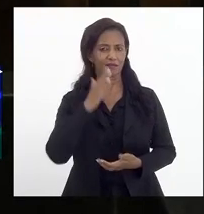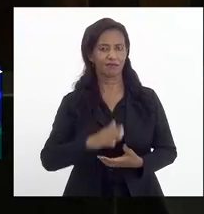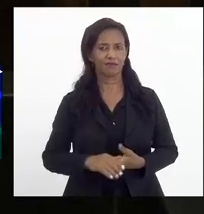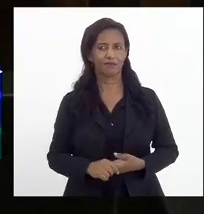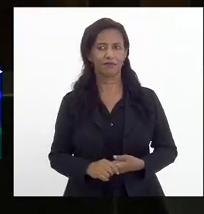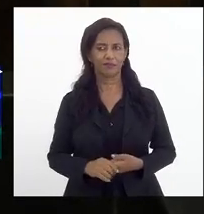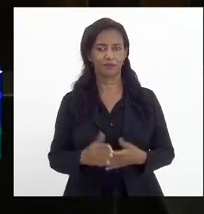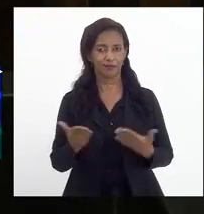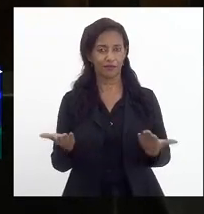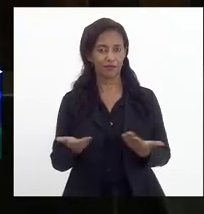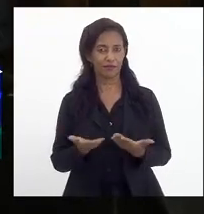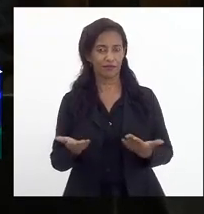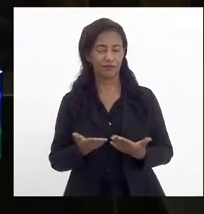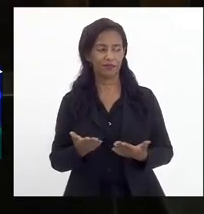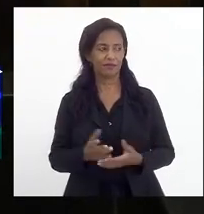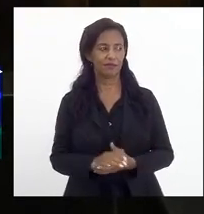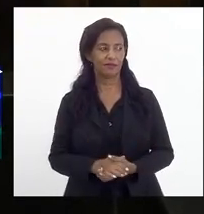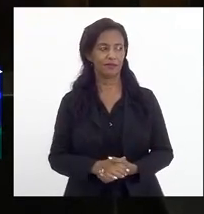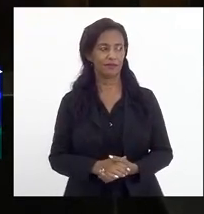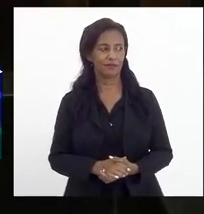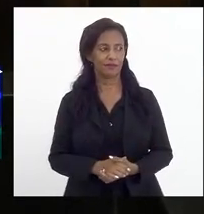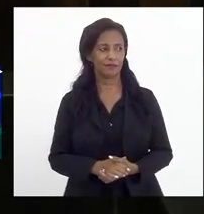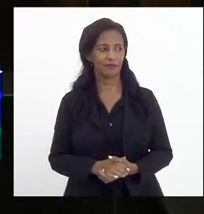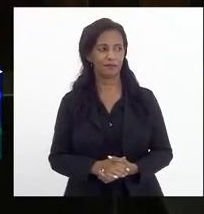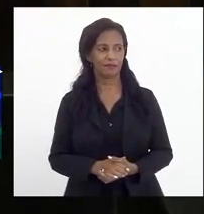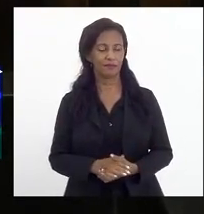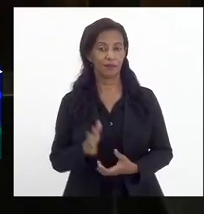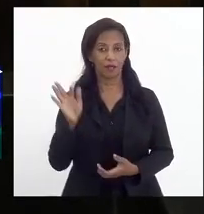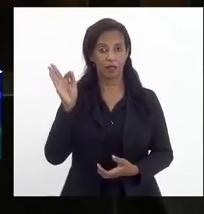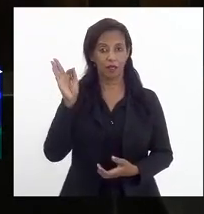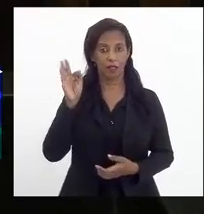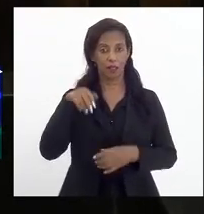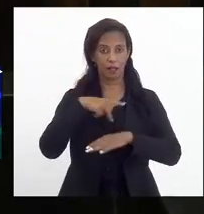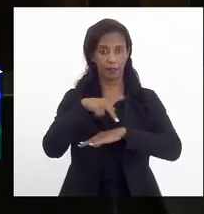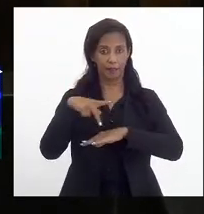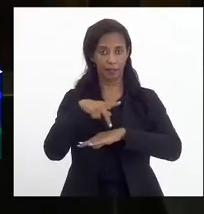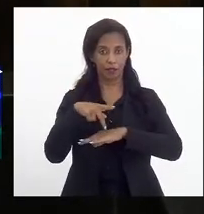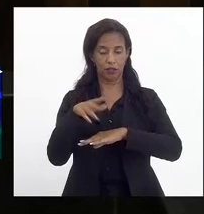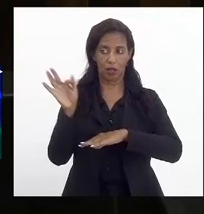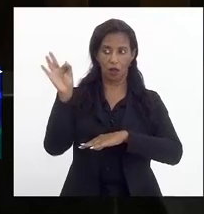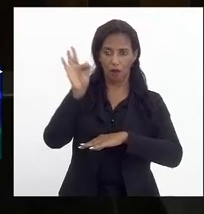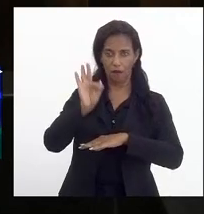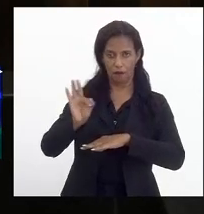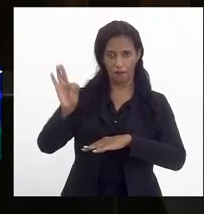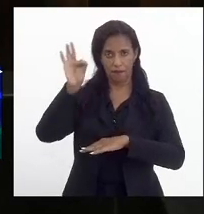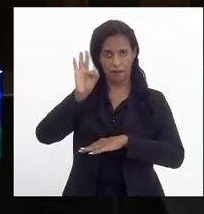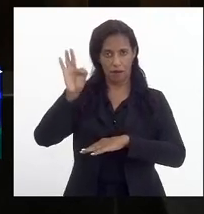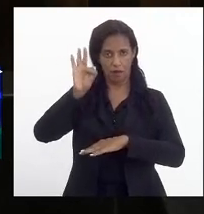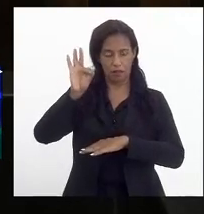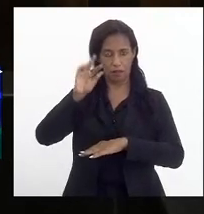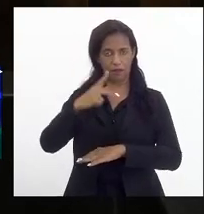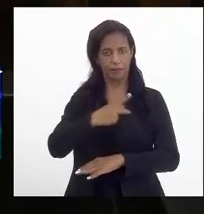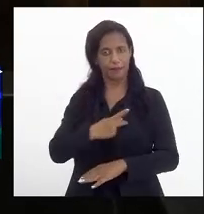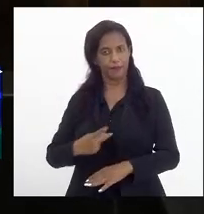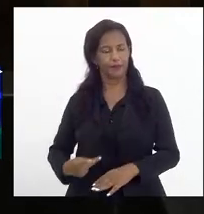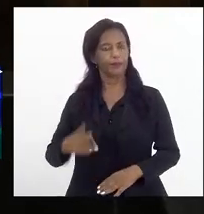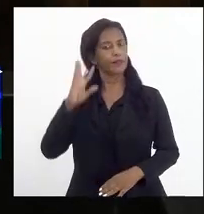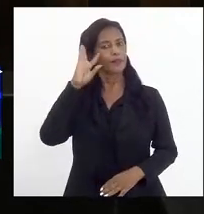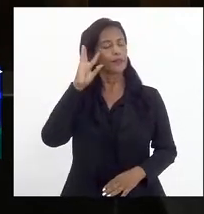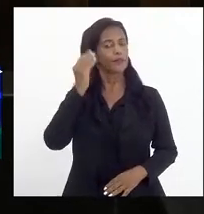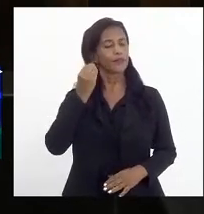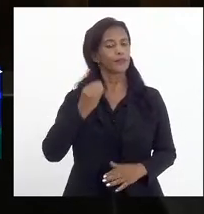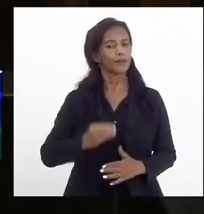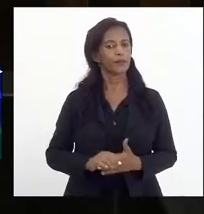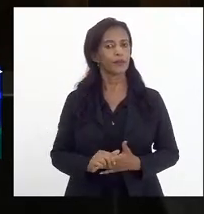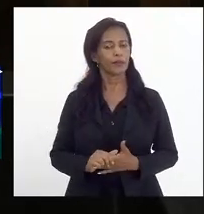no dia de hoje a França o presidente macron decidiu